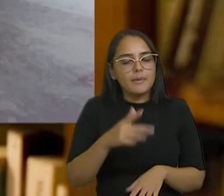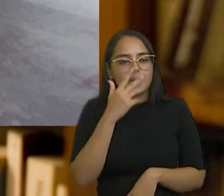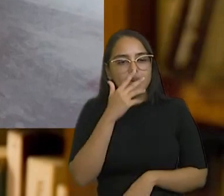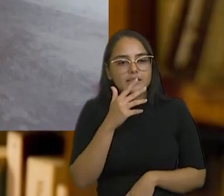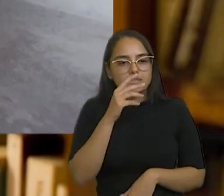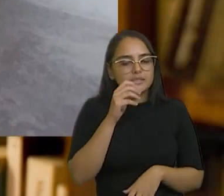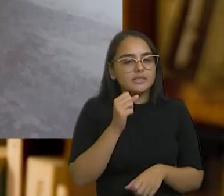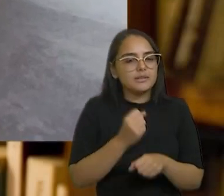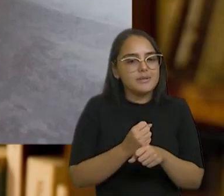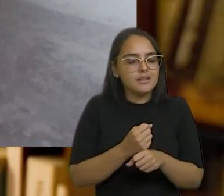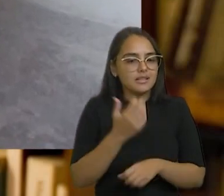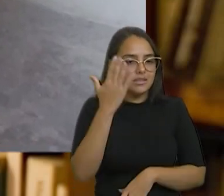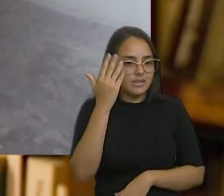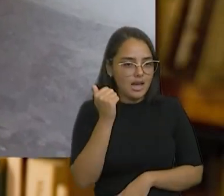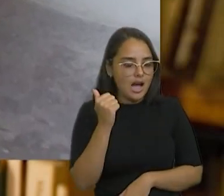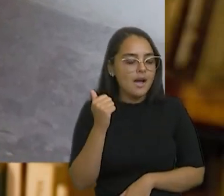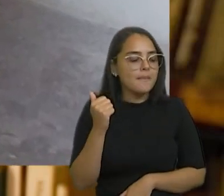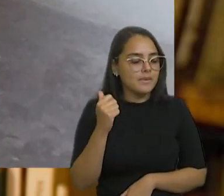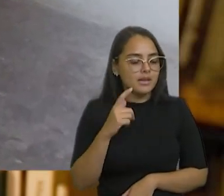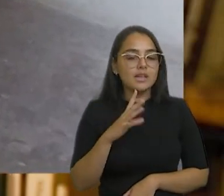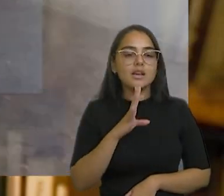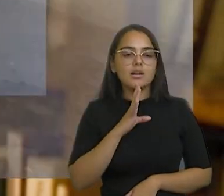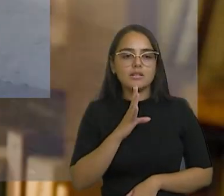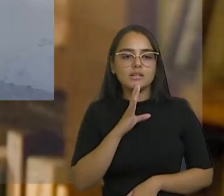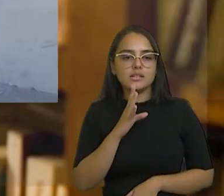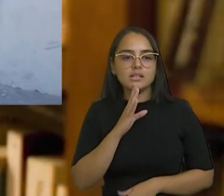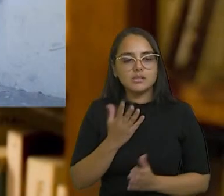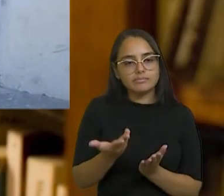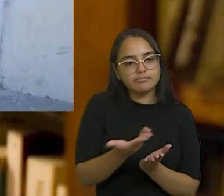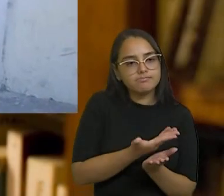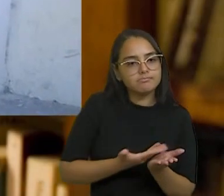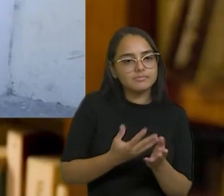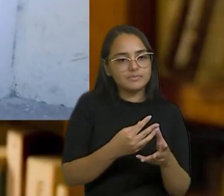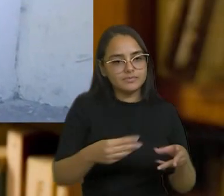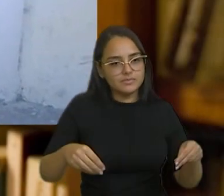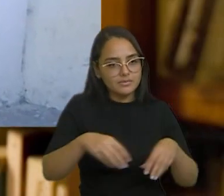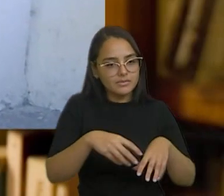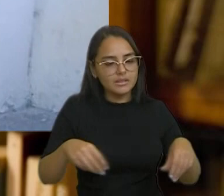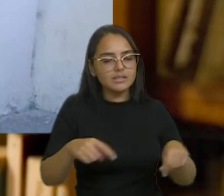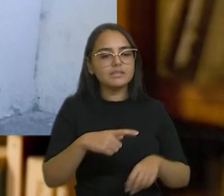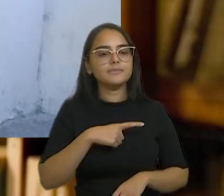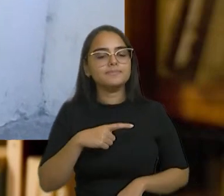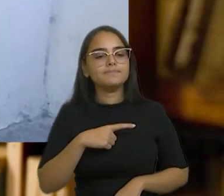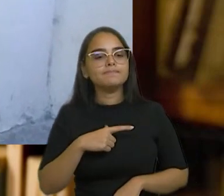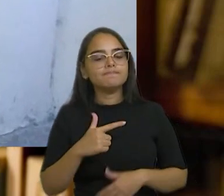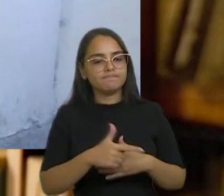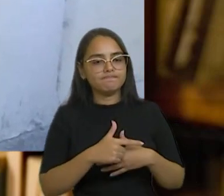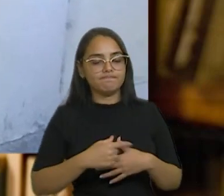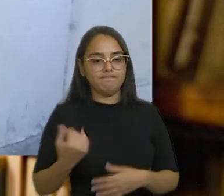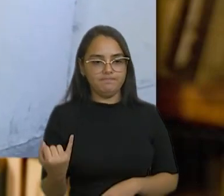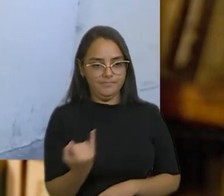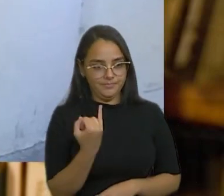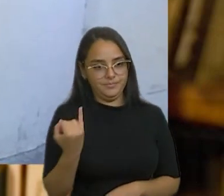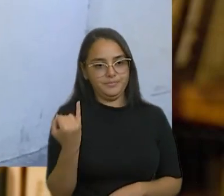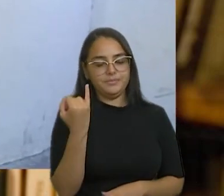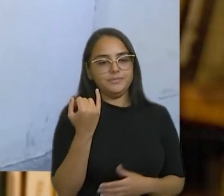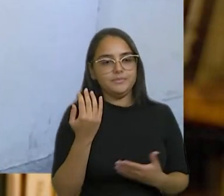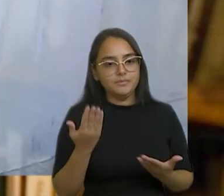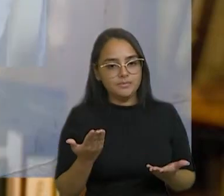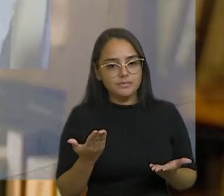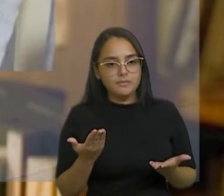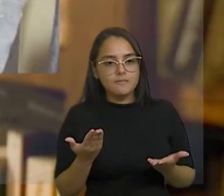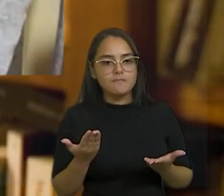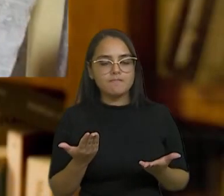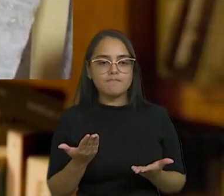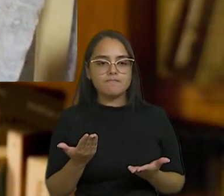de produzir a farinha, né? A gomeira, que também exerce uma função importantíssima, né?